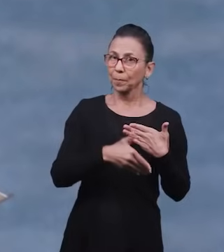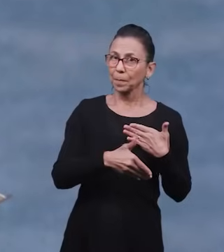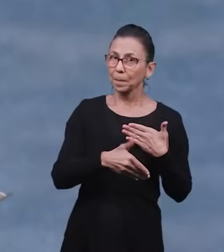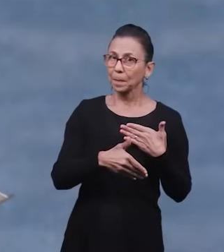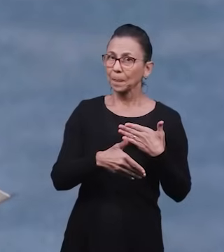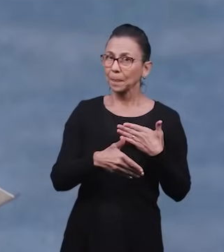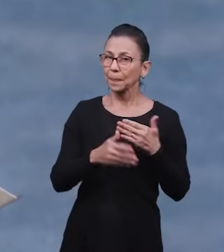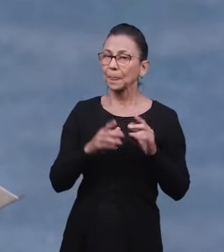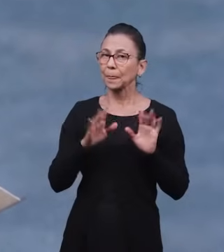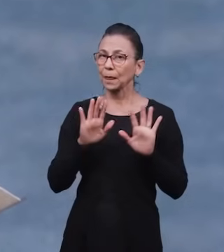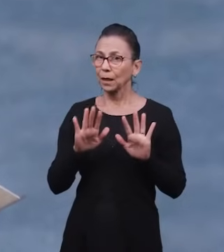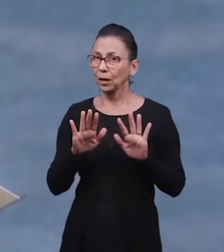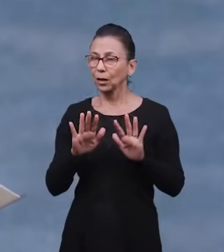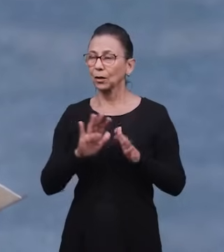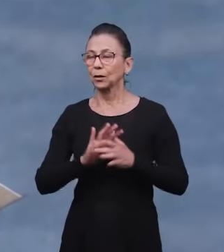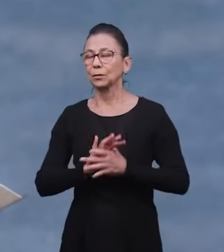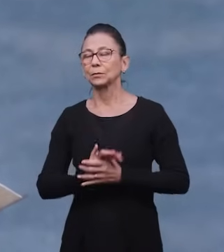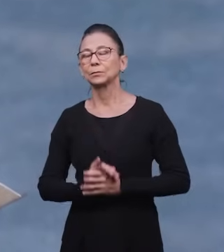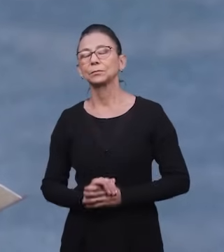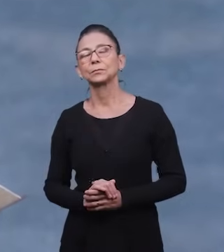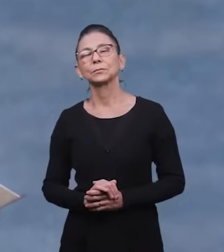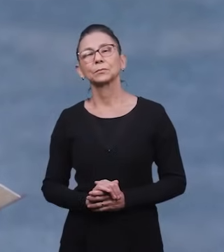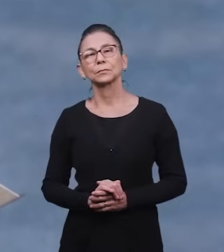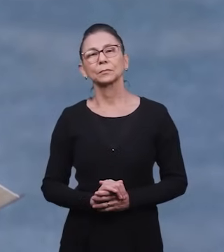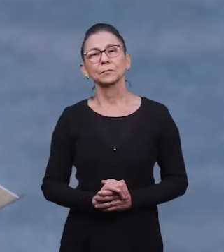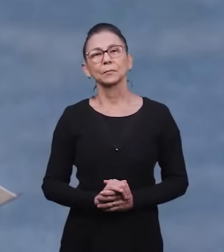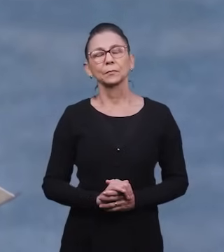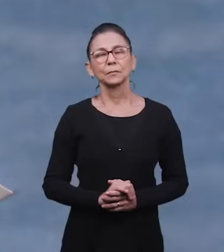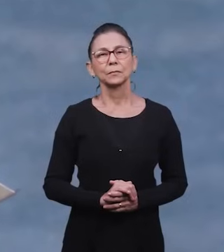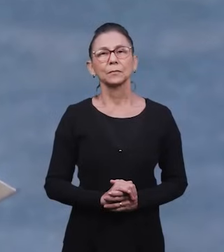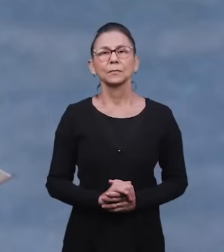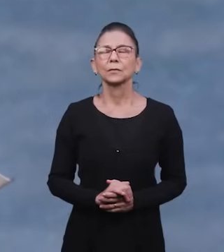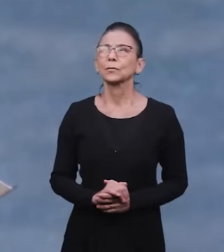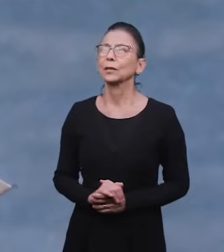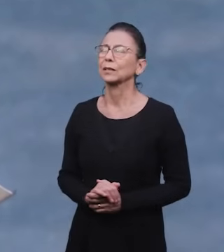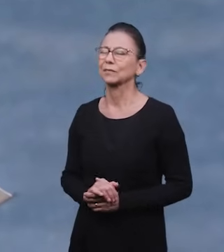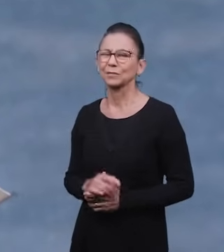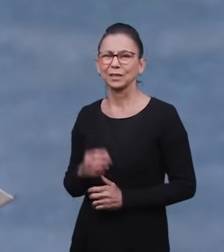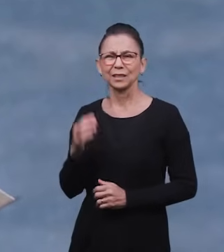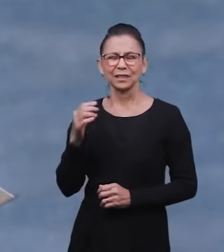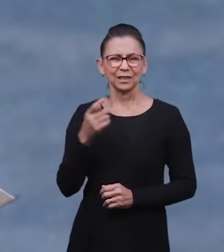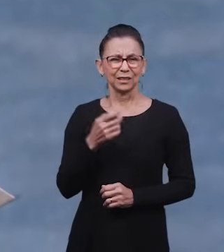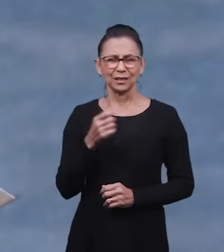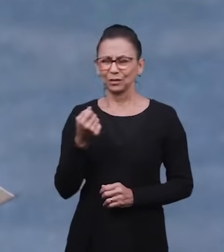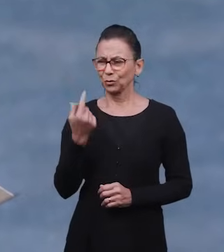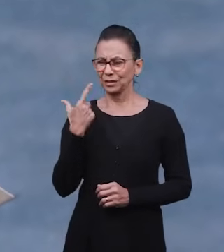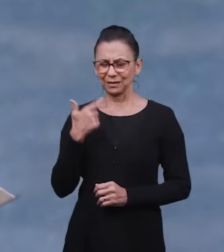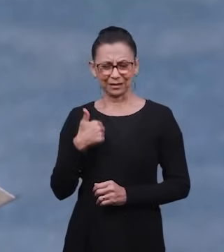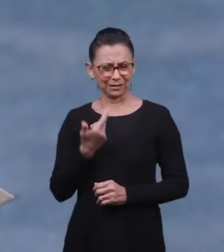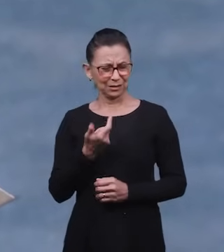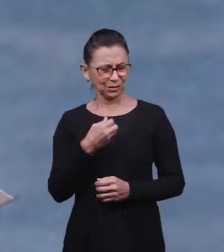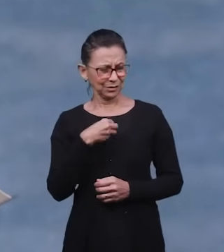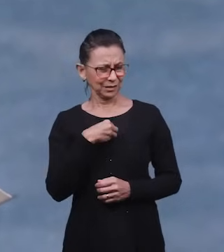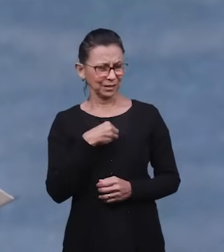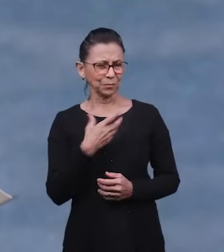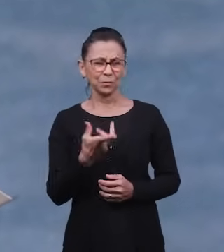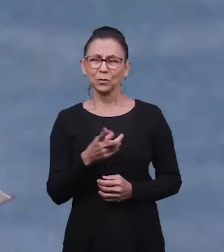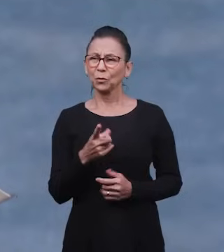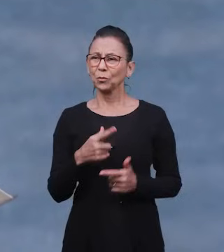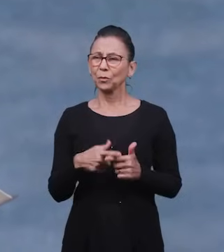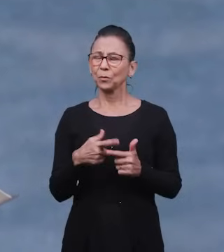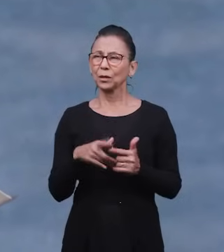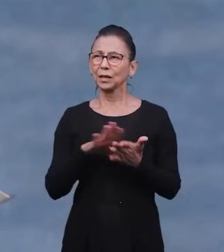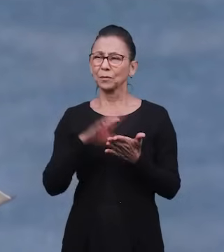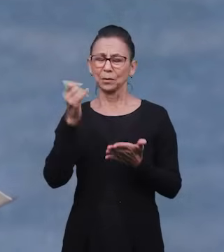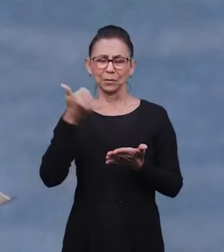Pratica as primeiras obras, ou seja, quando o homem sentir, o que acontece? Você tem que lembrar assim, por que eu estou insensível? Por que a palavra